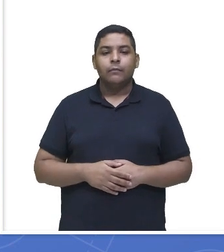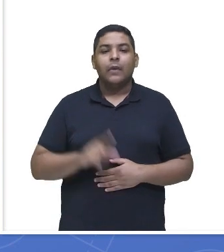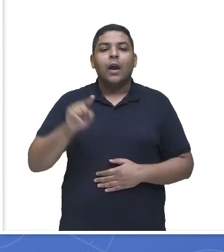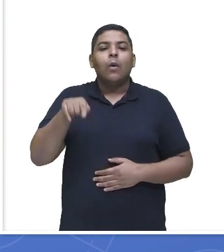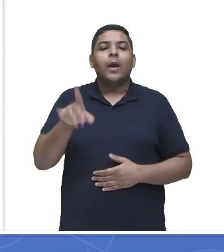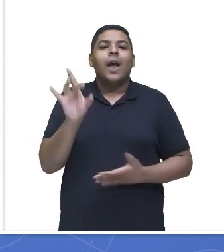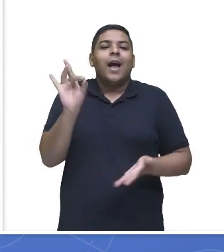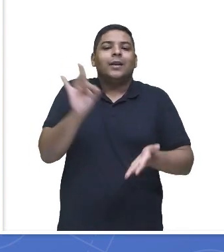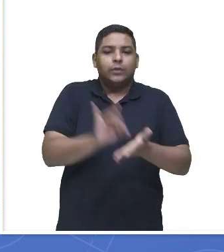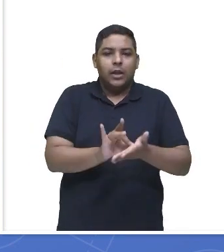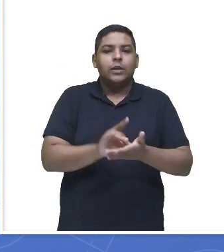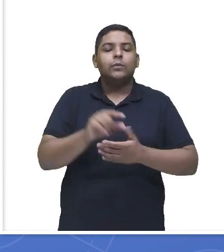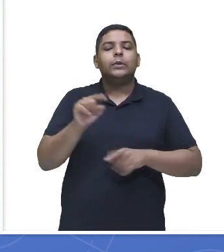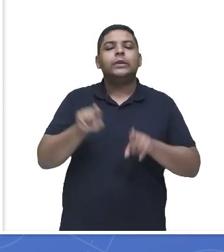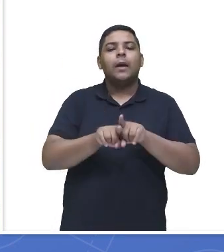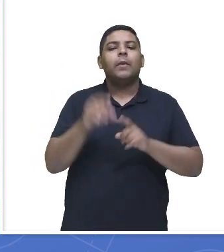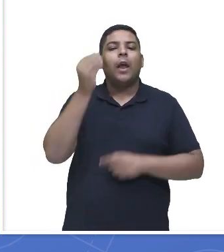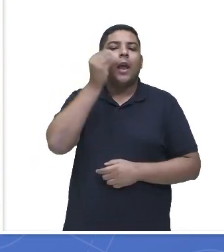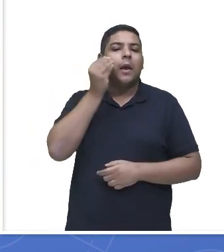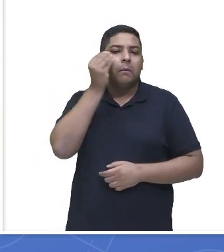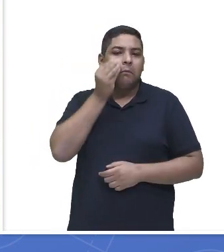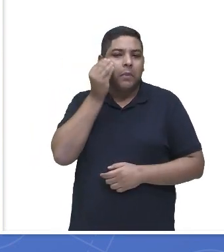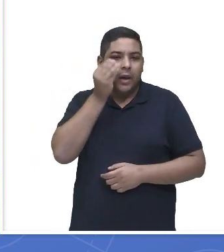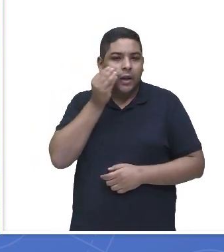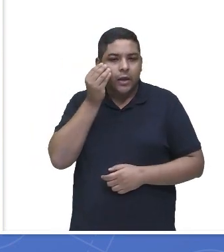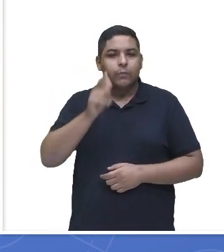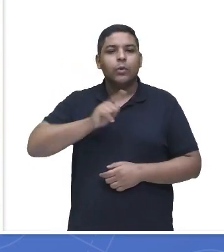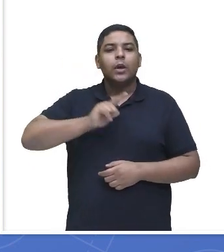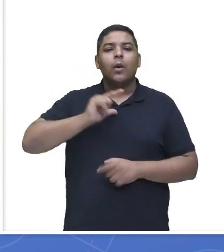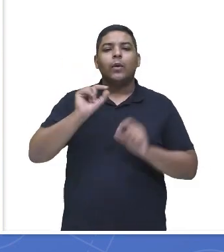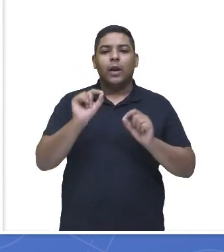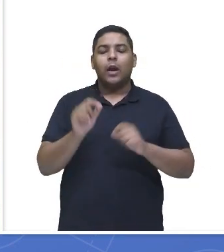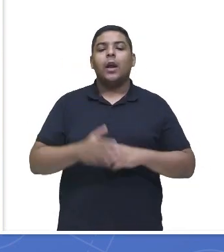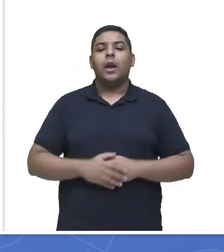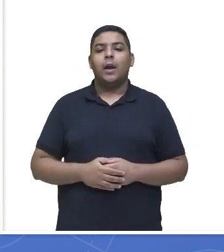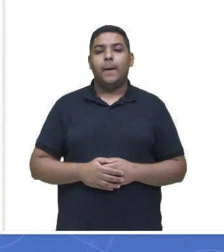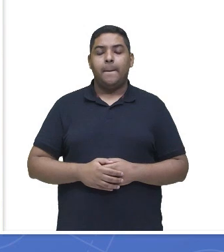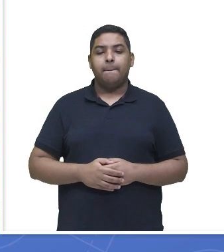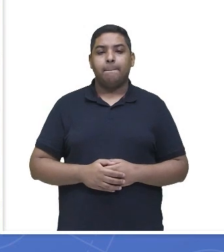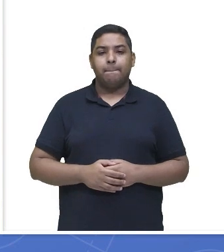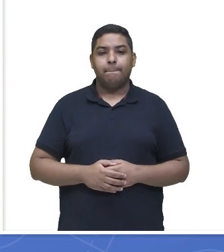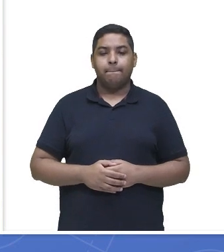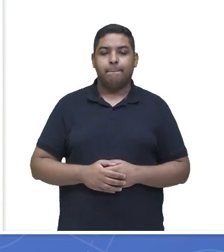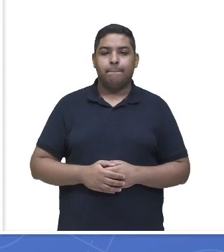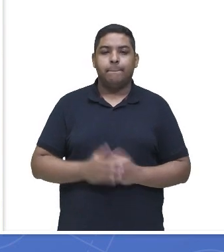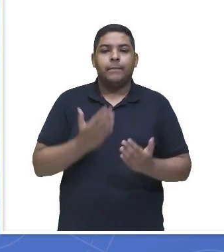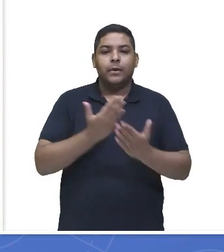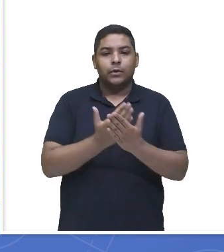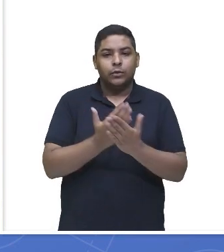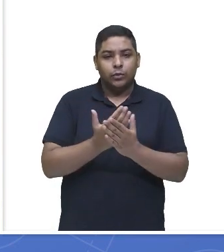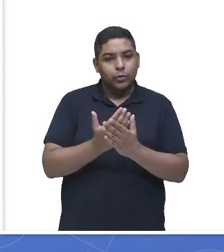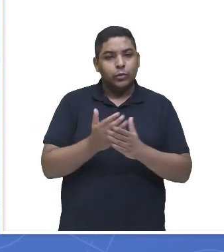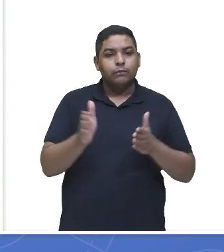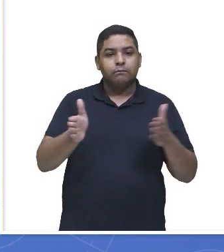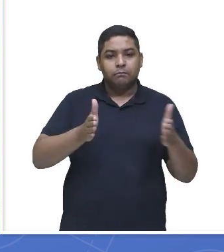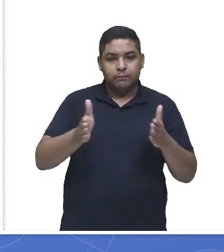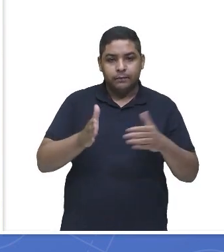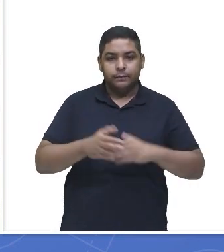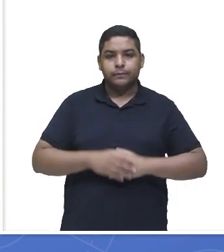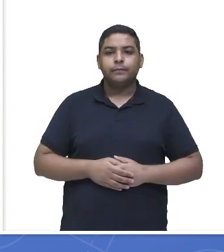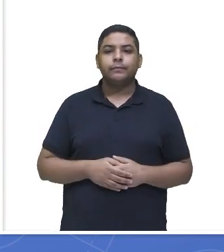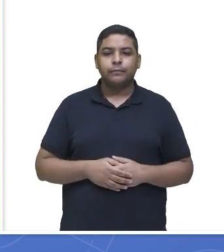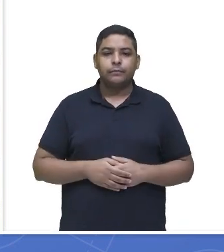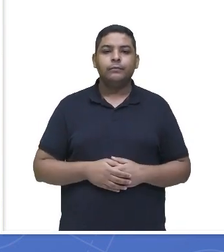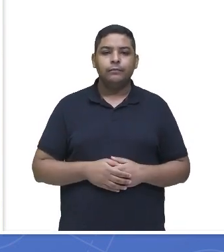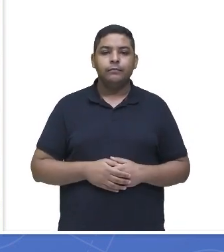correntes fortes de pensamento construídas nesse período aí, demonstram essa mudança. Ambos visam dar resposta sobre a origem do